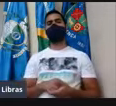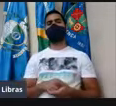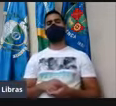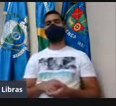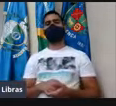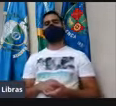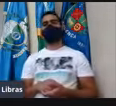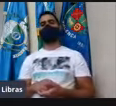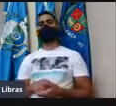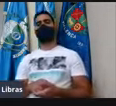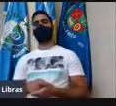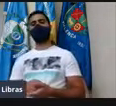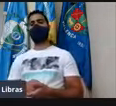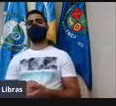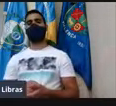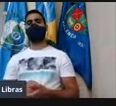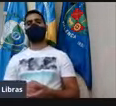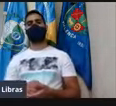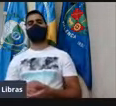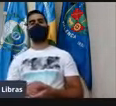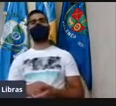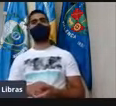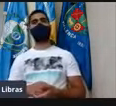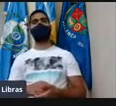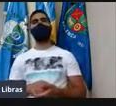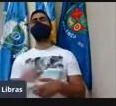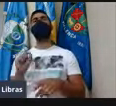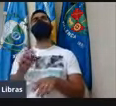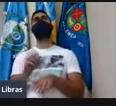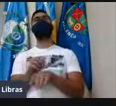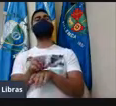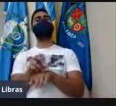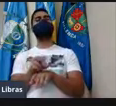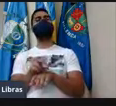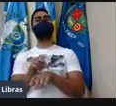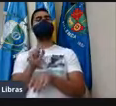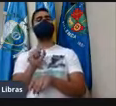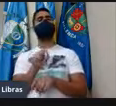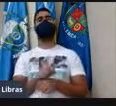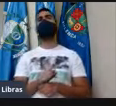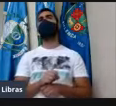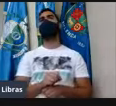sobre uma dica que eu queria deixar aqui, para que